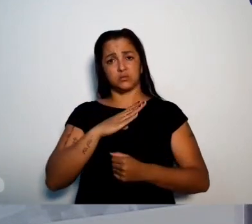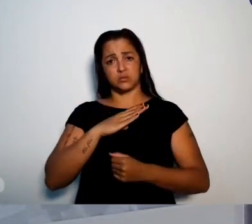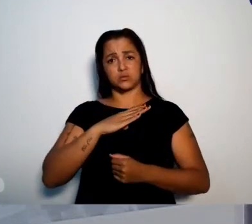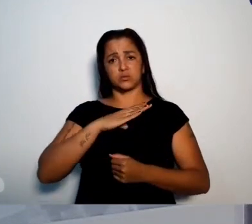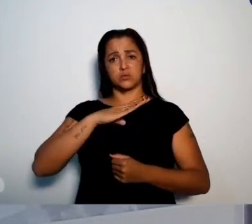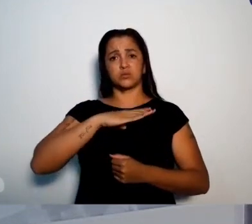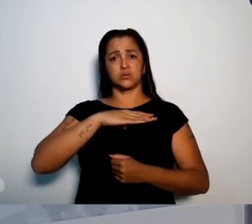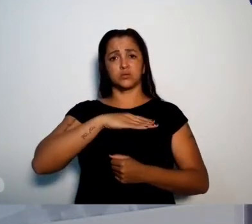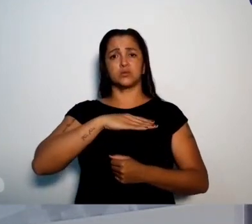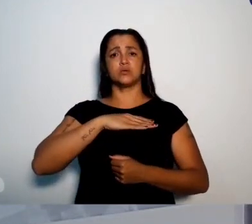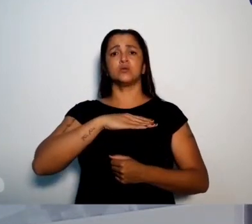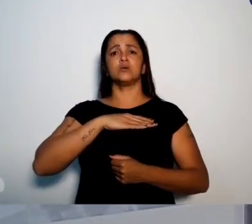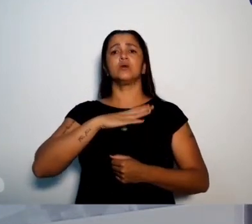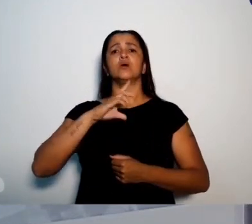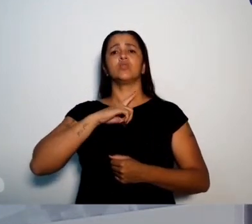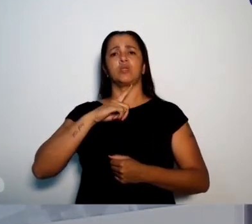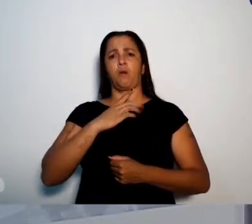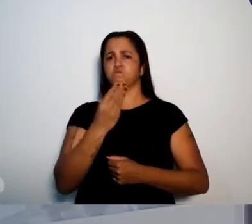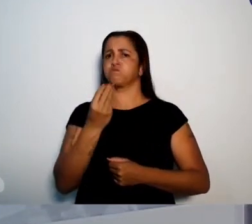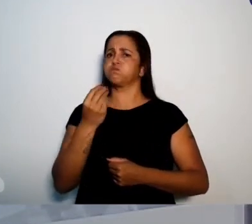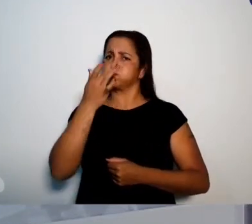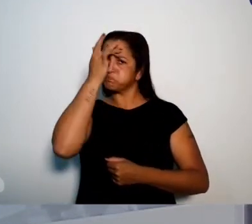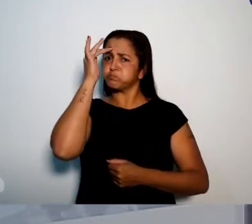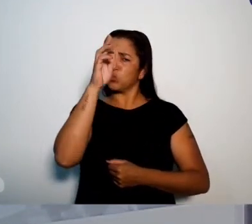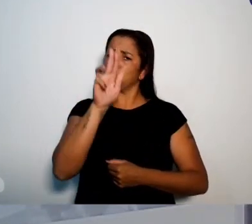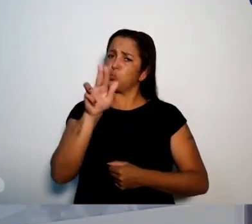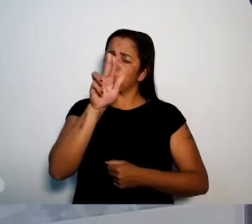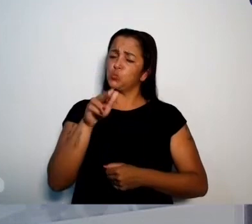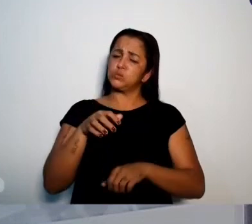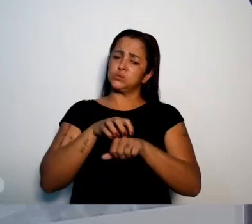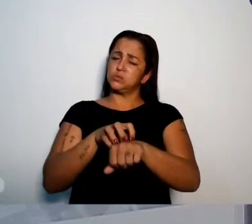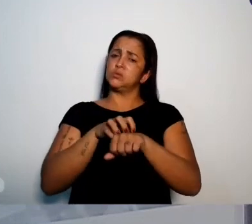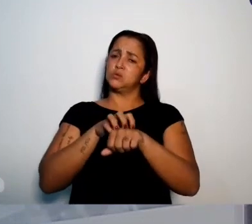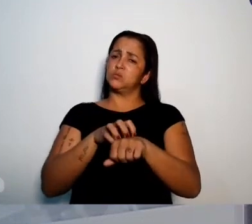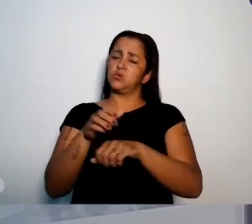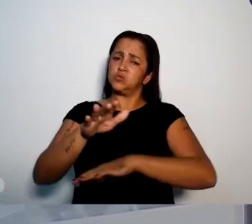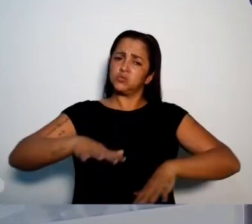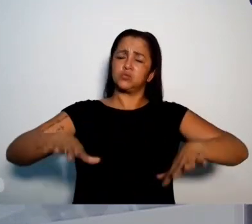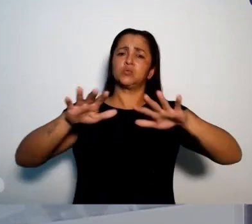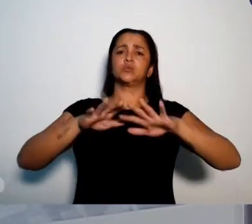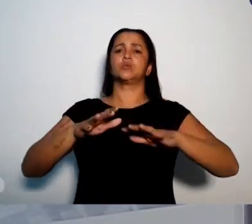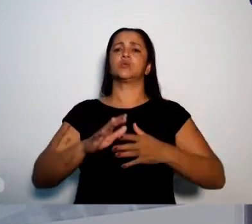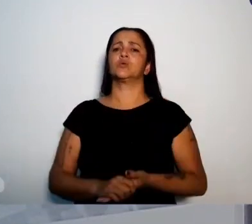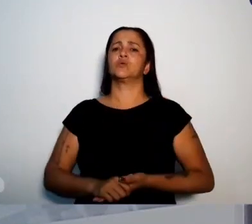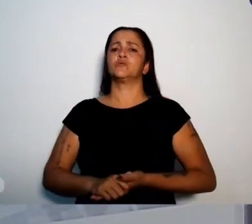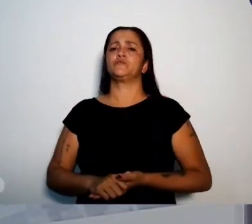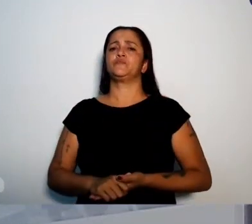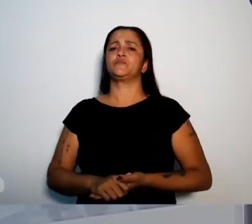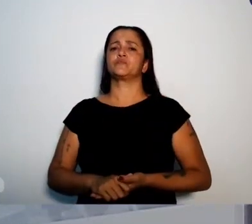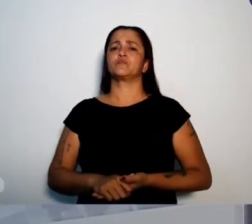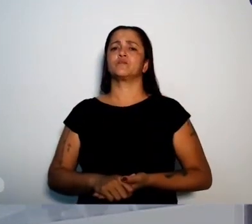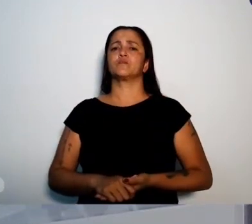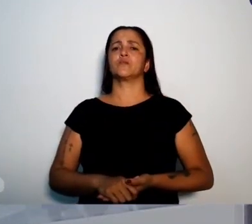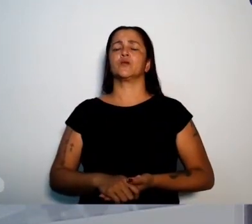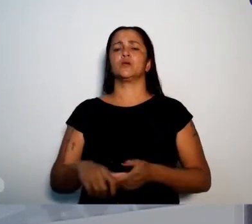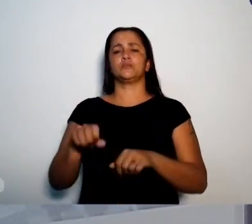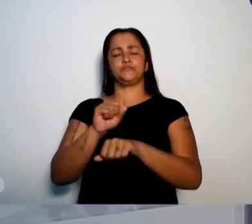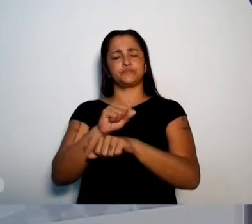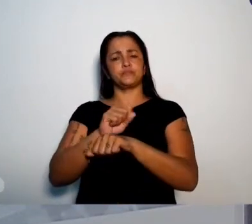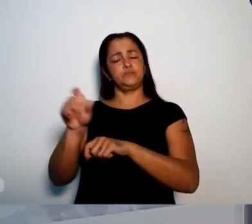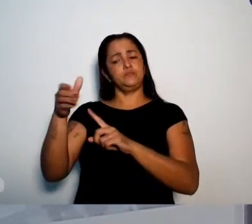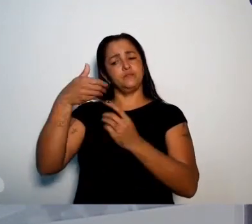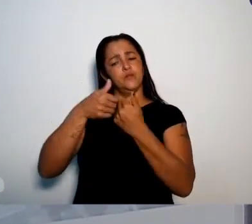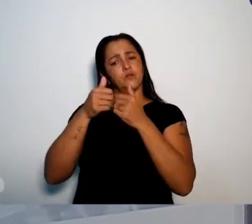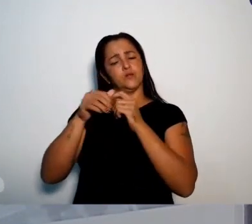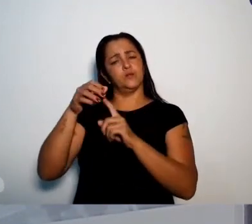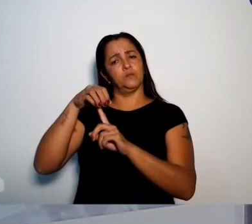de pessoas que usam aí o transporte coletivo e esperam o ônibus ali naquele